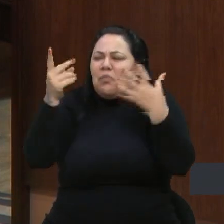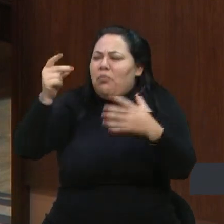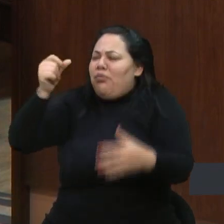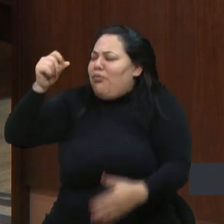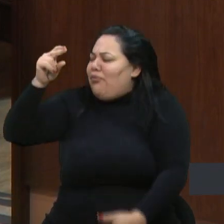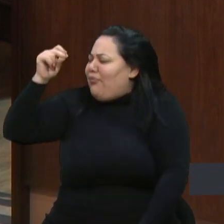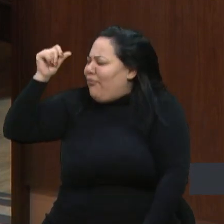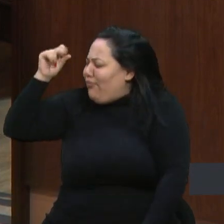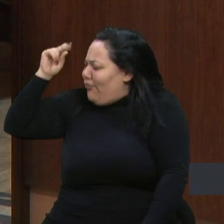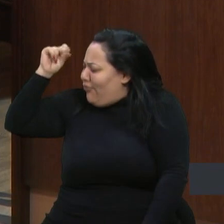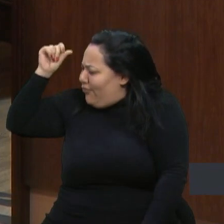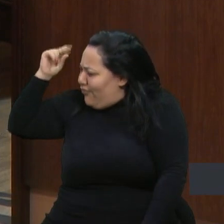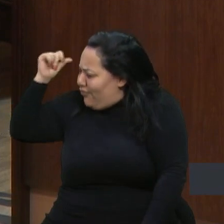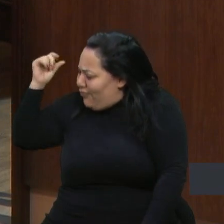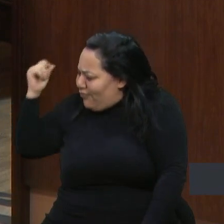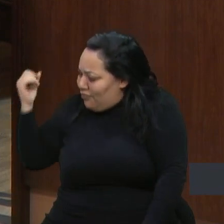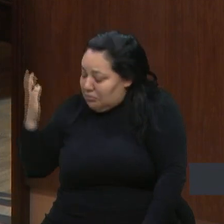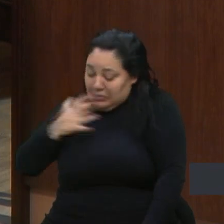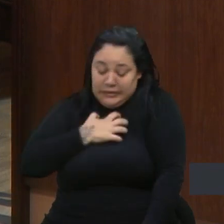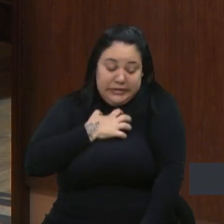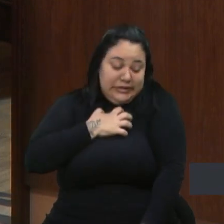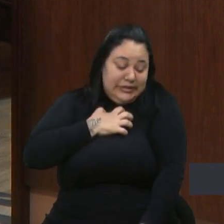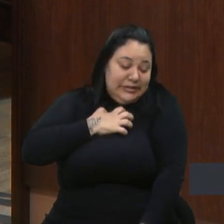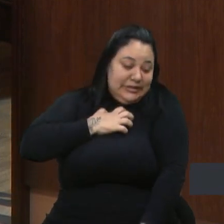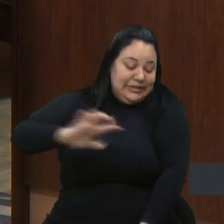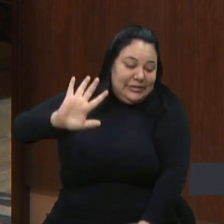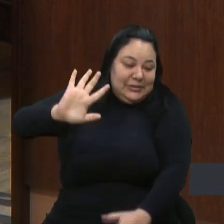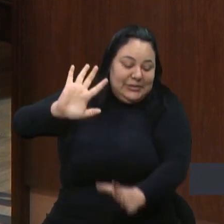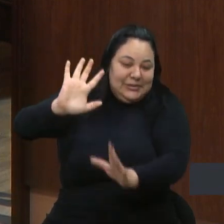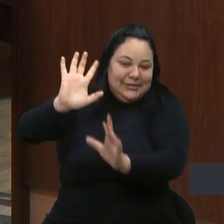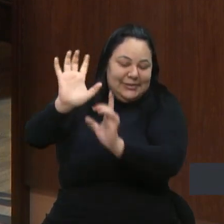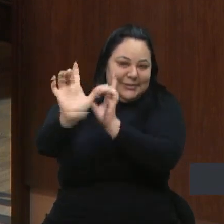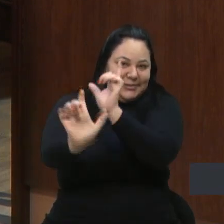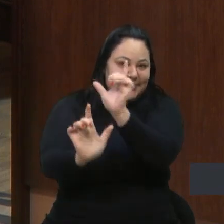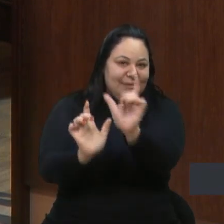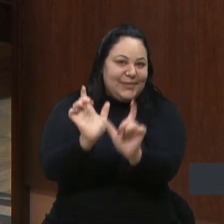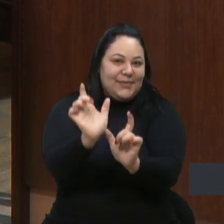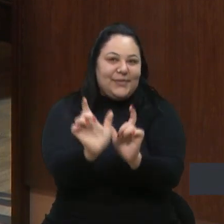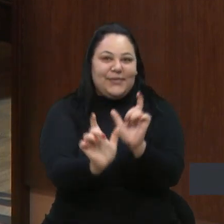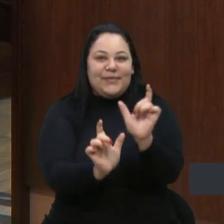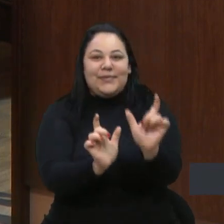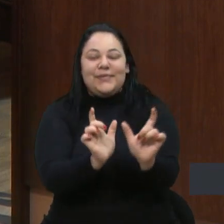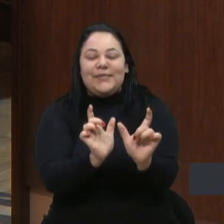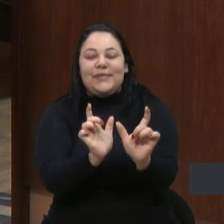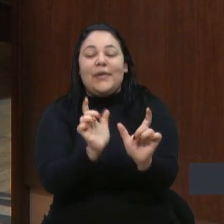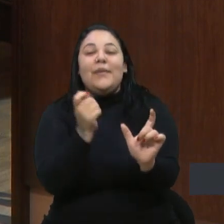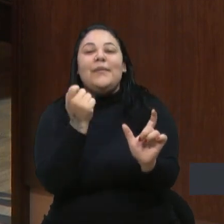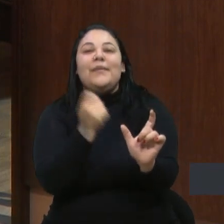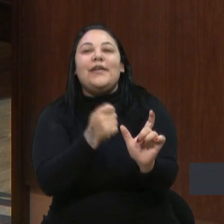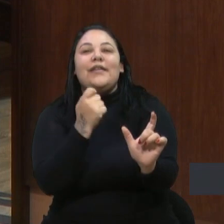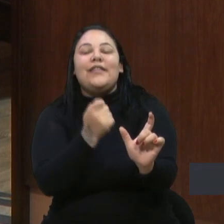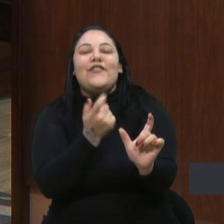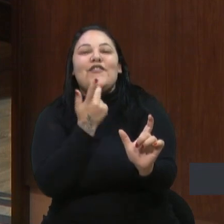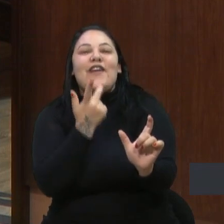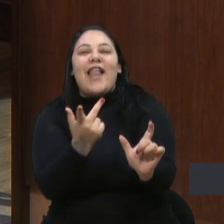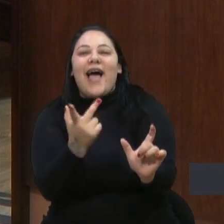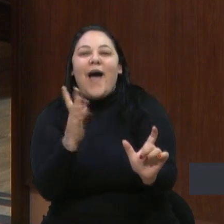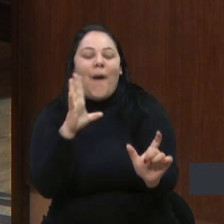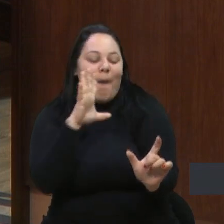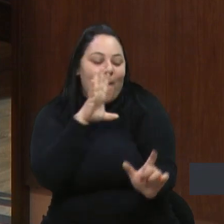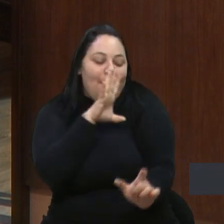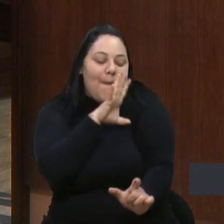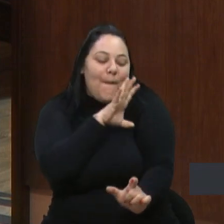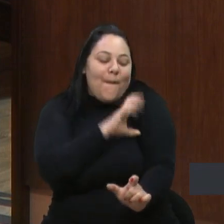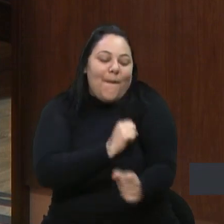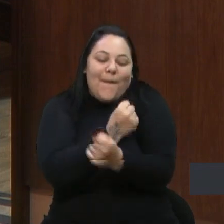jeito de tirar do peito palavras assim. Preciso lhe dizer porquê meu amor por você no